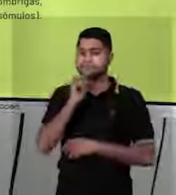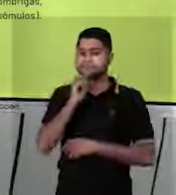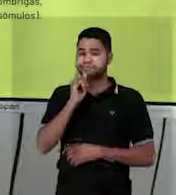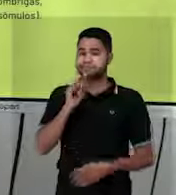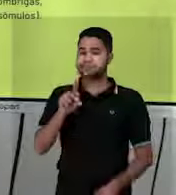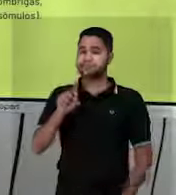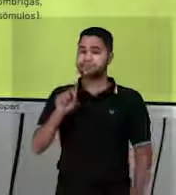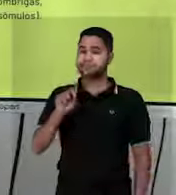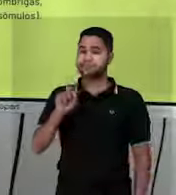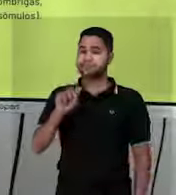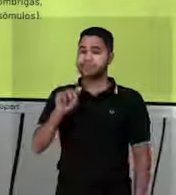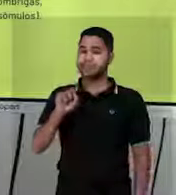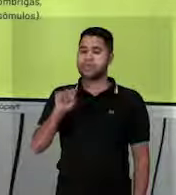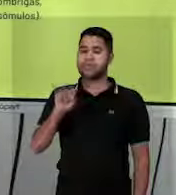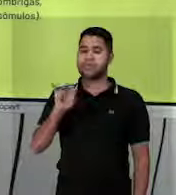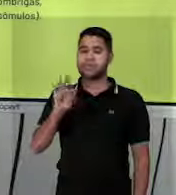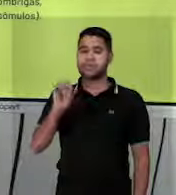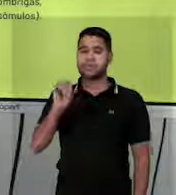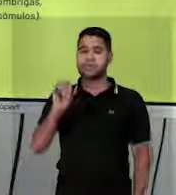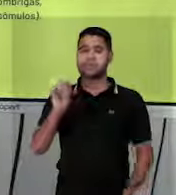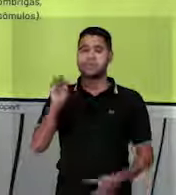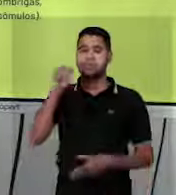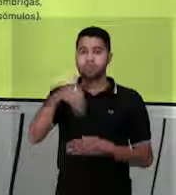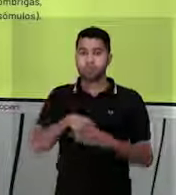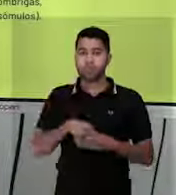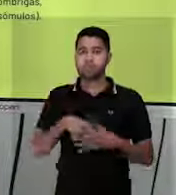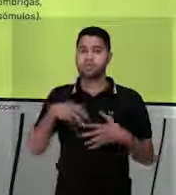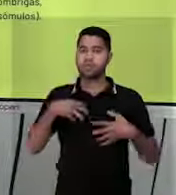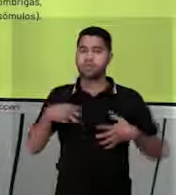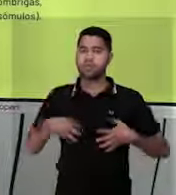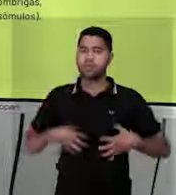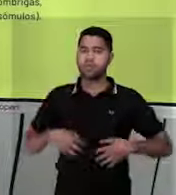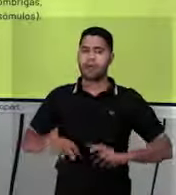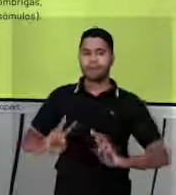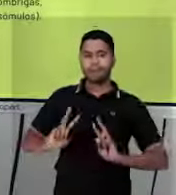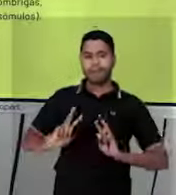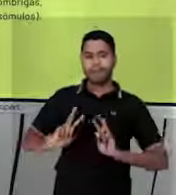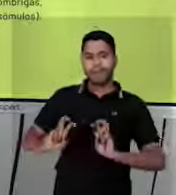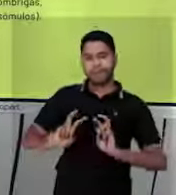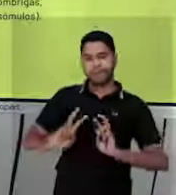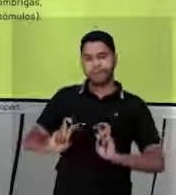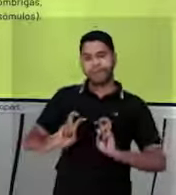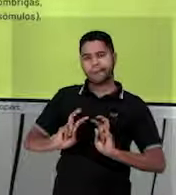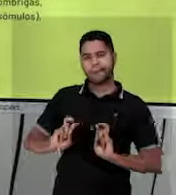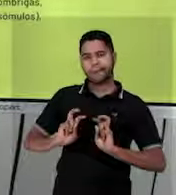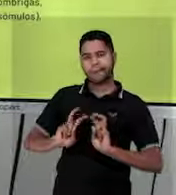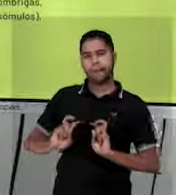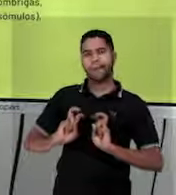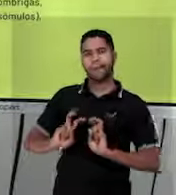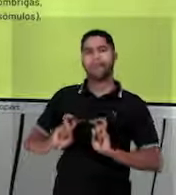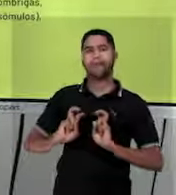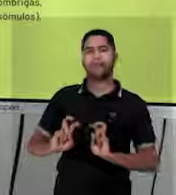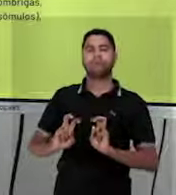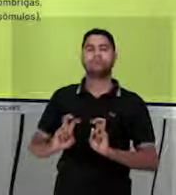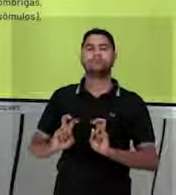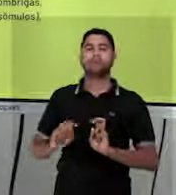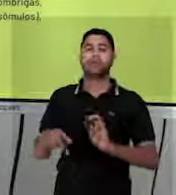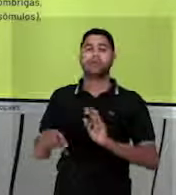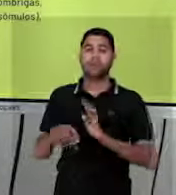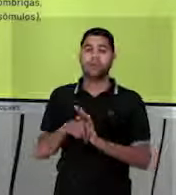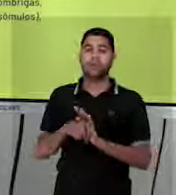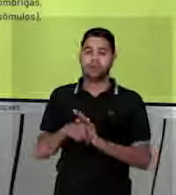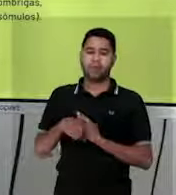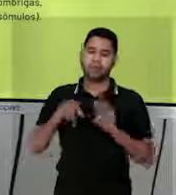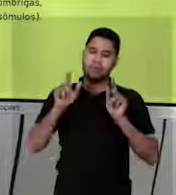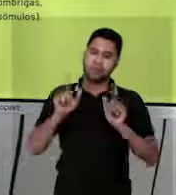parasito se instala no organismo e suga, né, os nutrientes que o hospedeiro